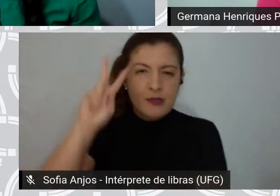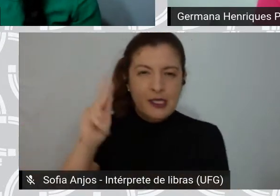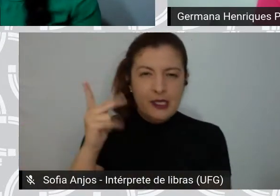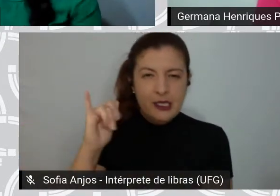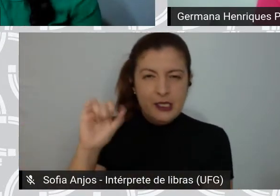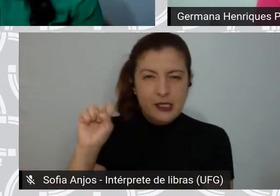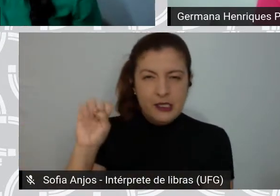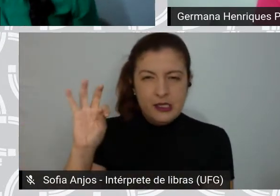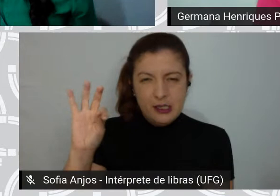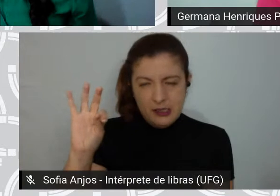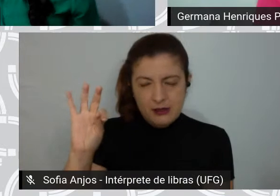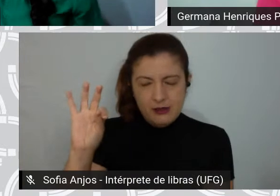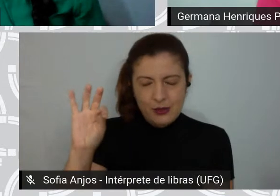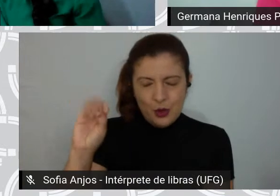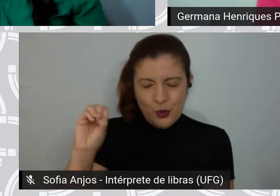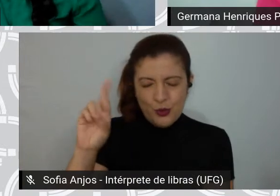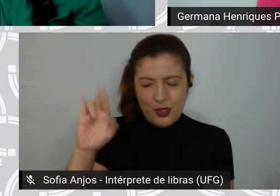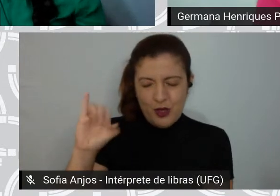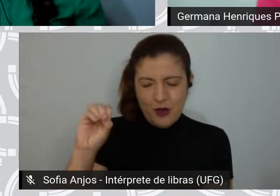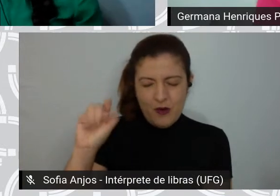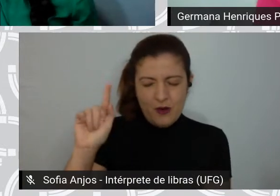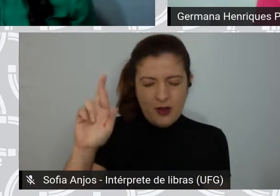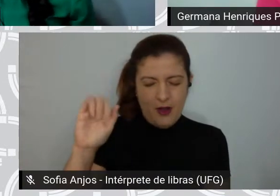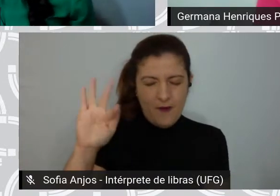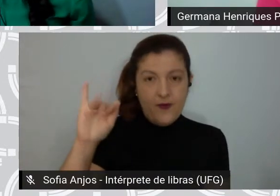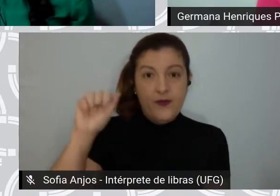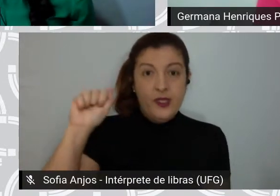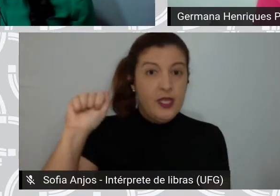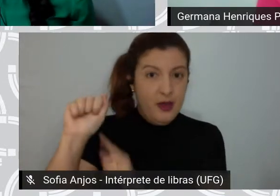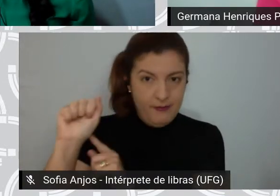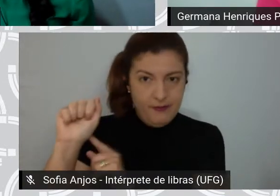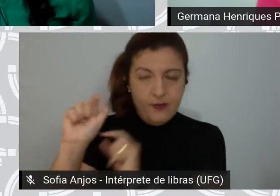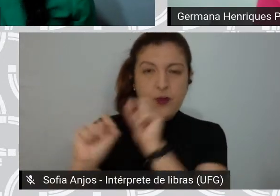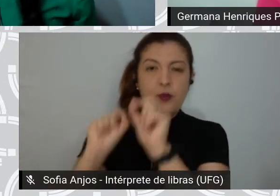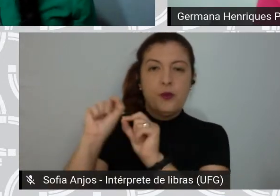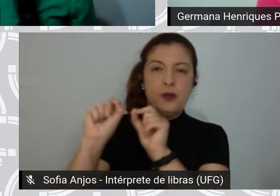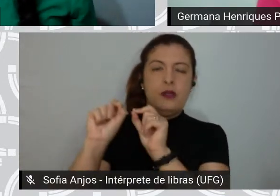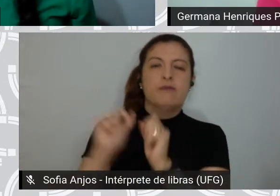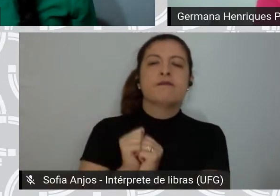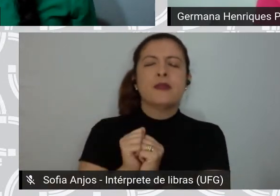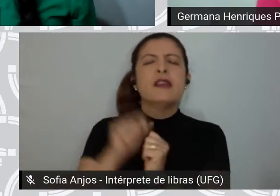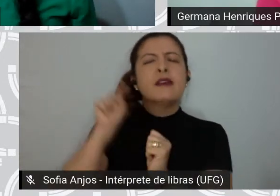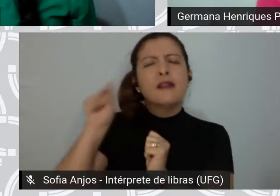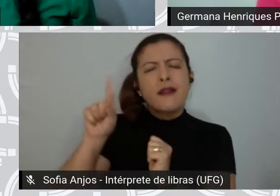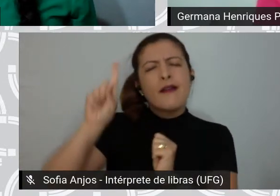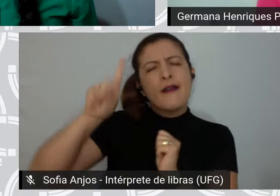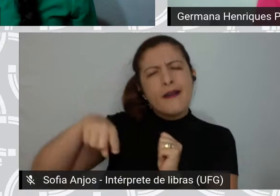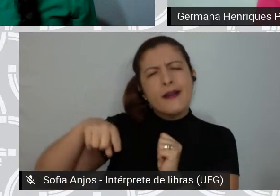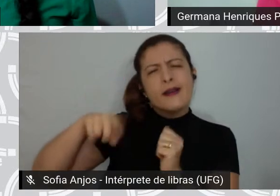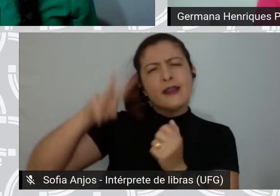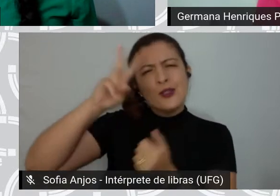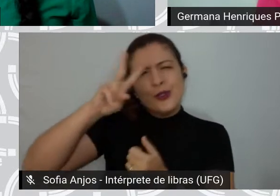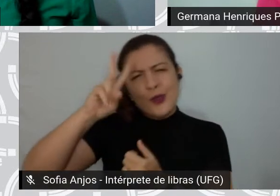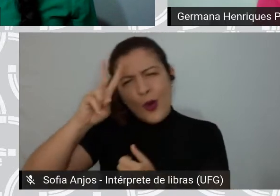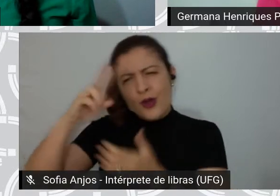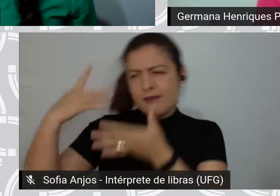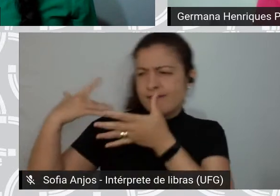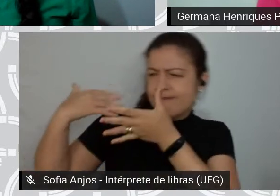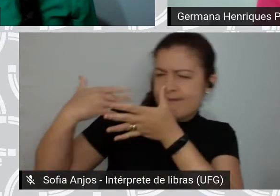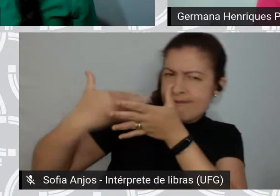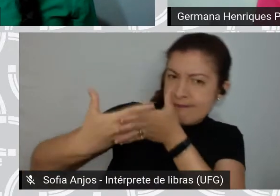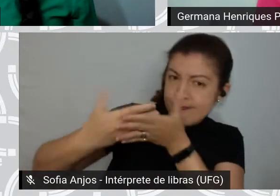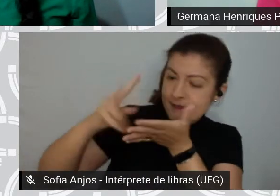Por historiografia da tradução, entende-se o estudo histórico e crítico da tradução sob a perspectiva de